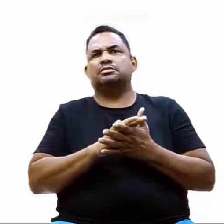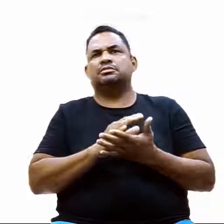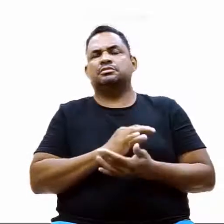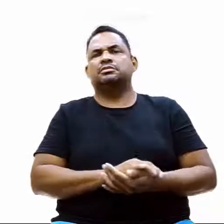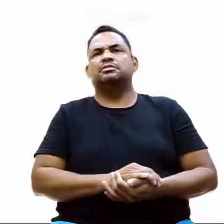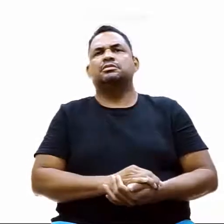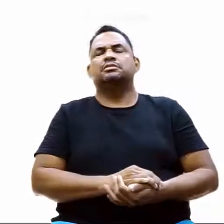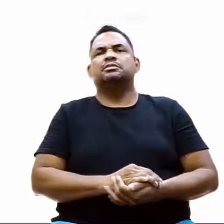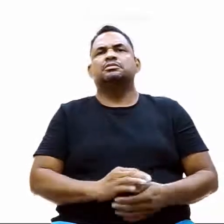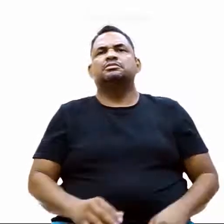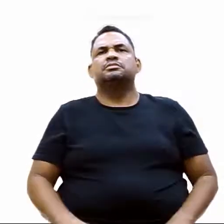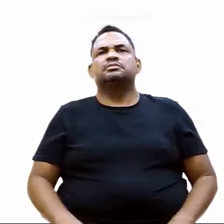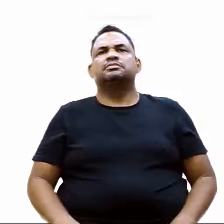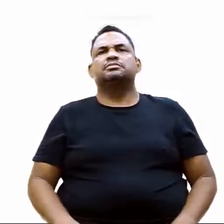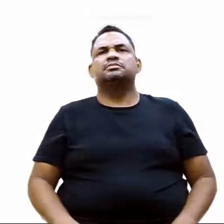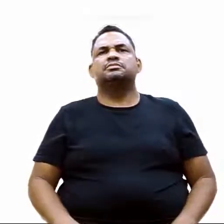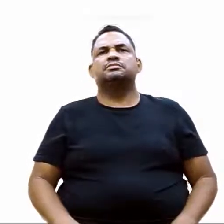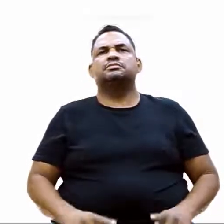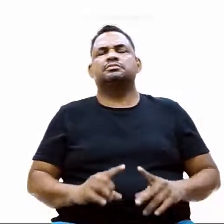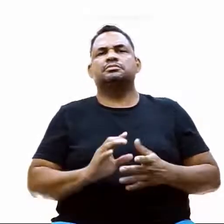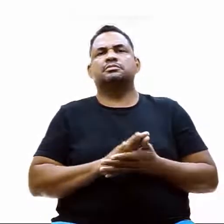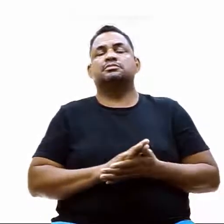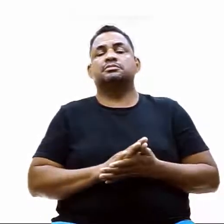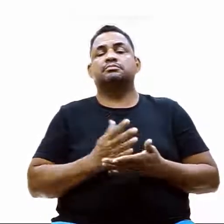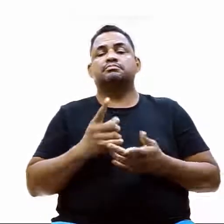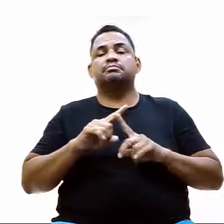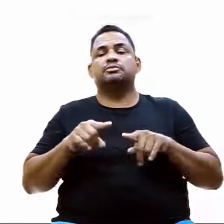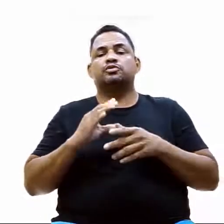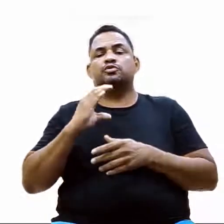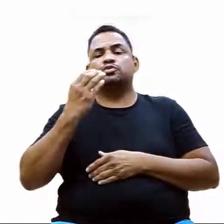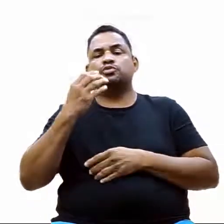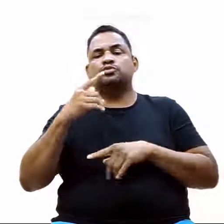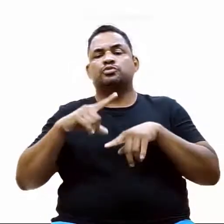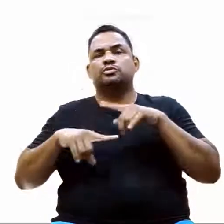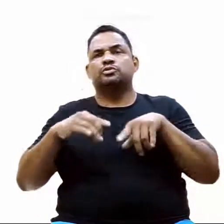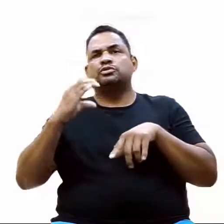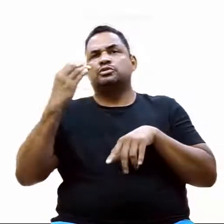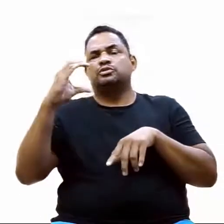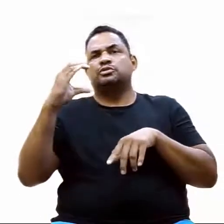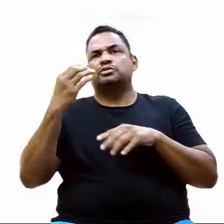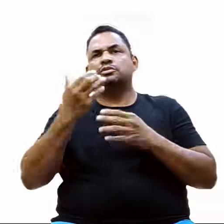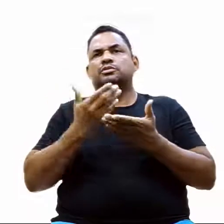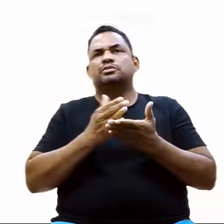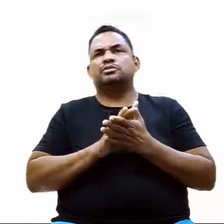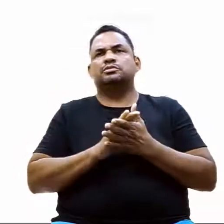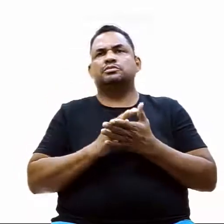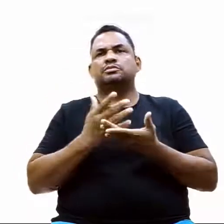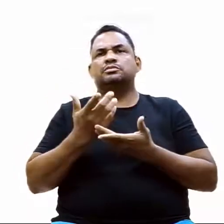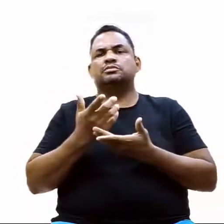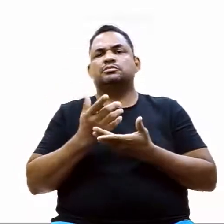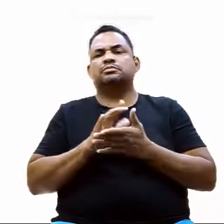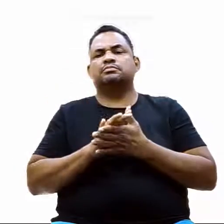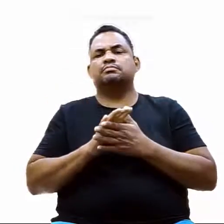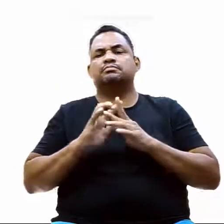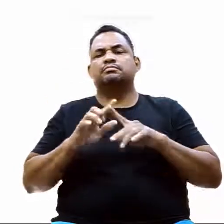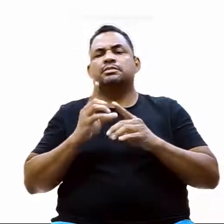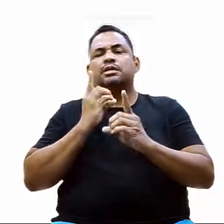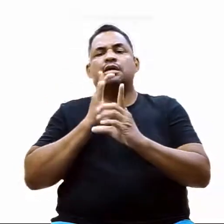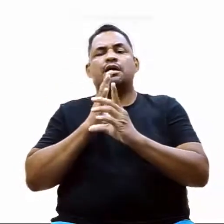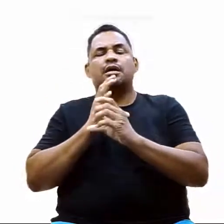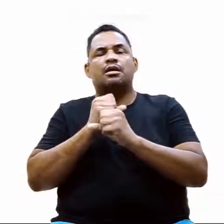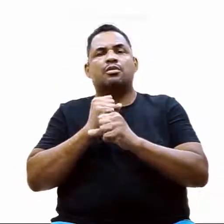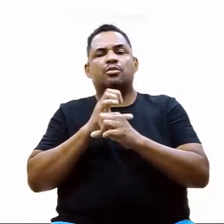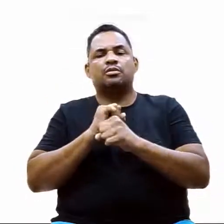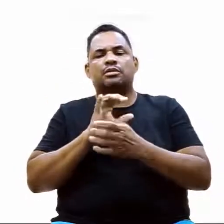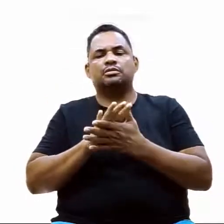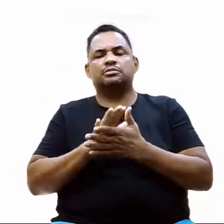do componente C, do produto C. Para encontrar a massa do componente D, eu chamei